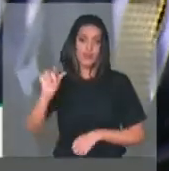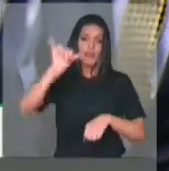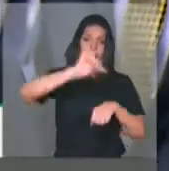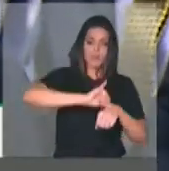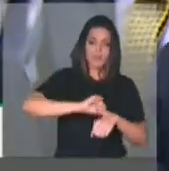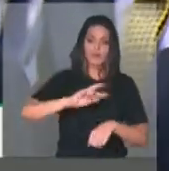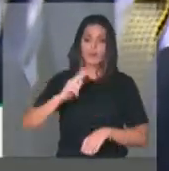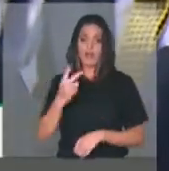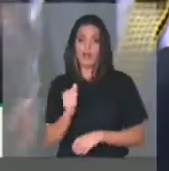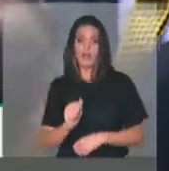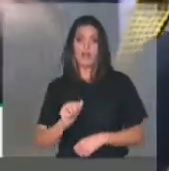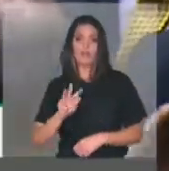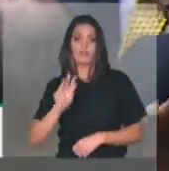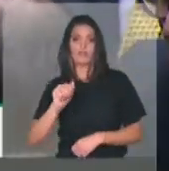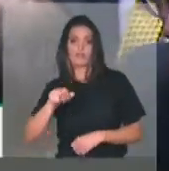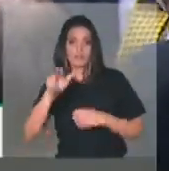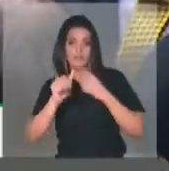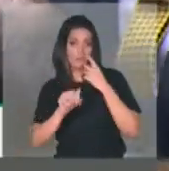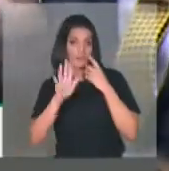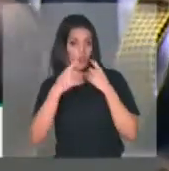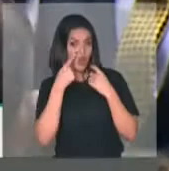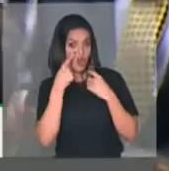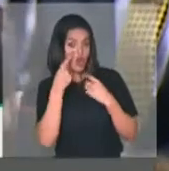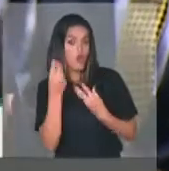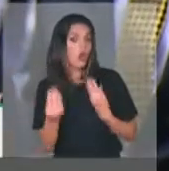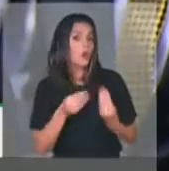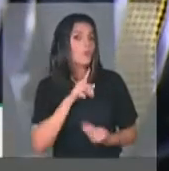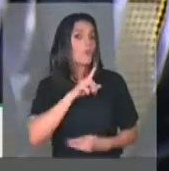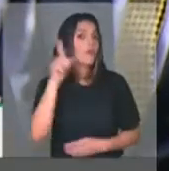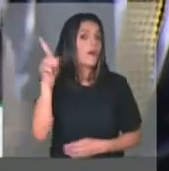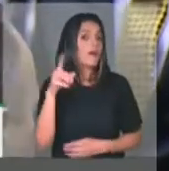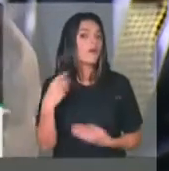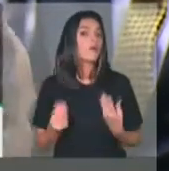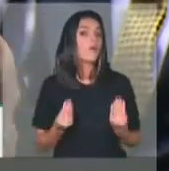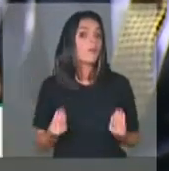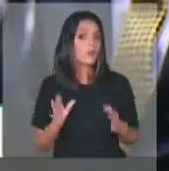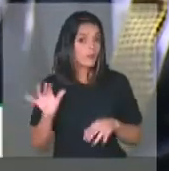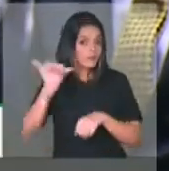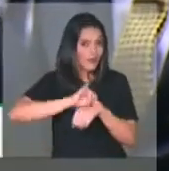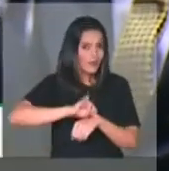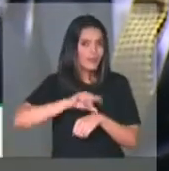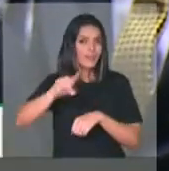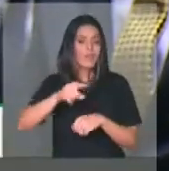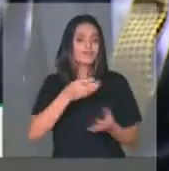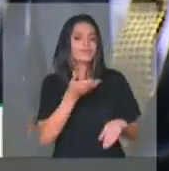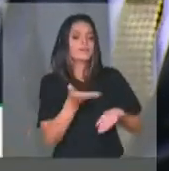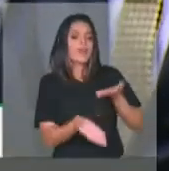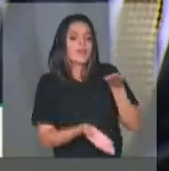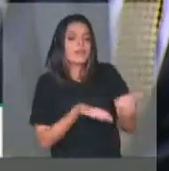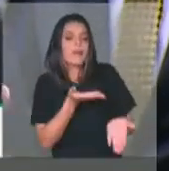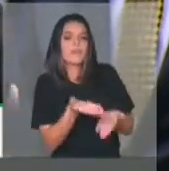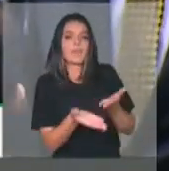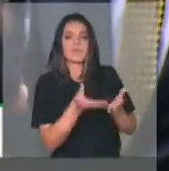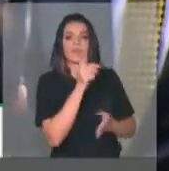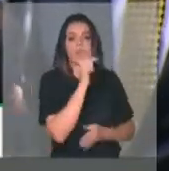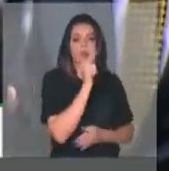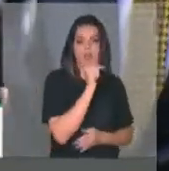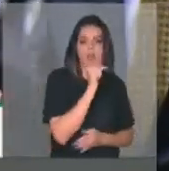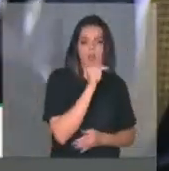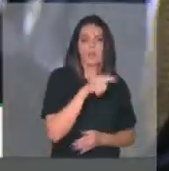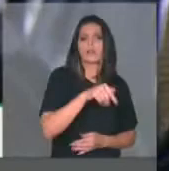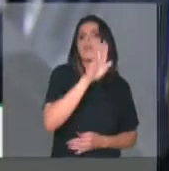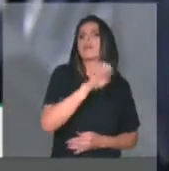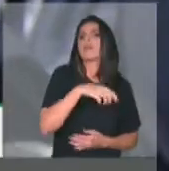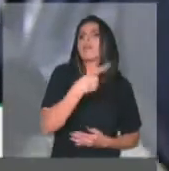olha, senhoras e senhores, o tratamento de água de Havana, quem faz o